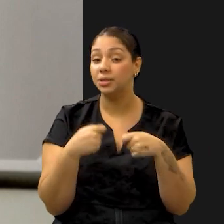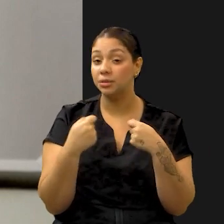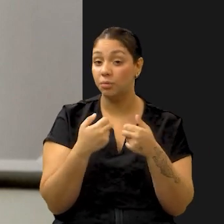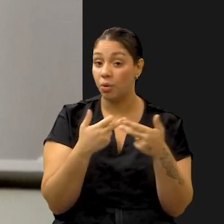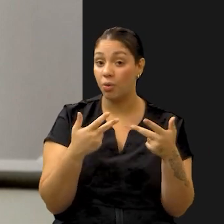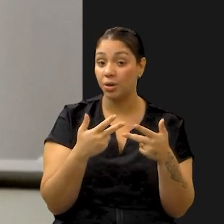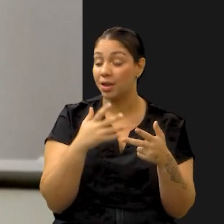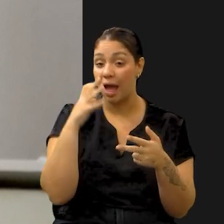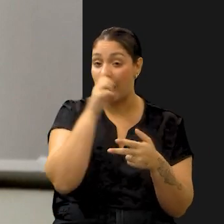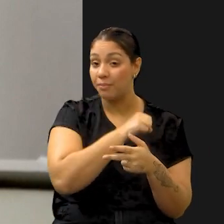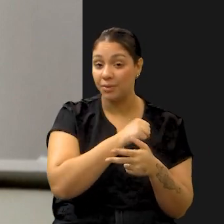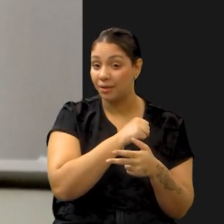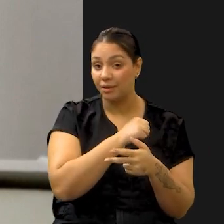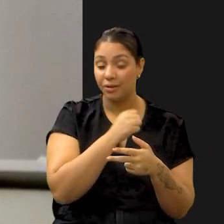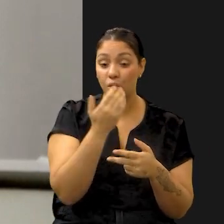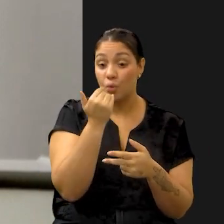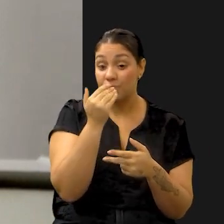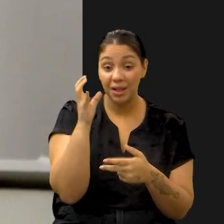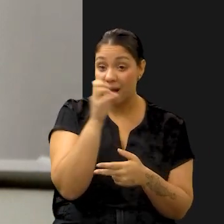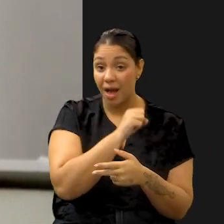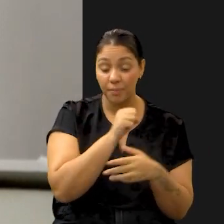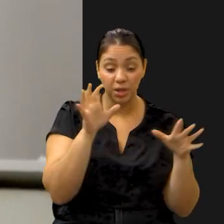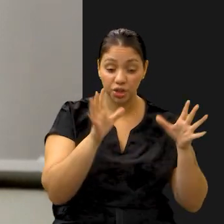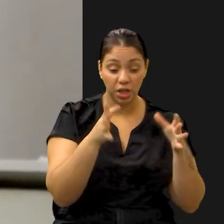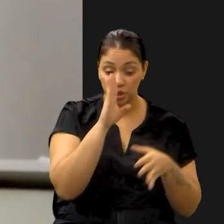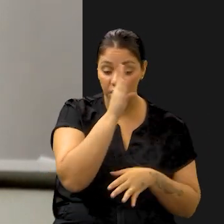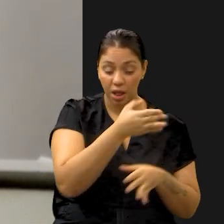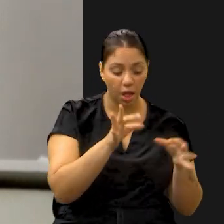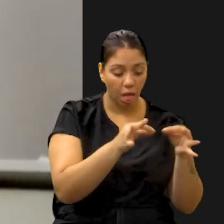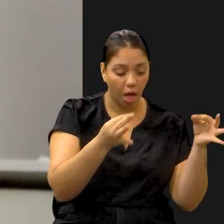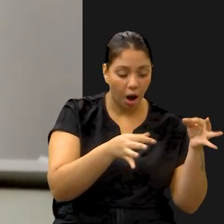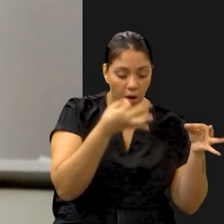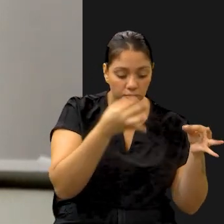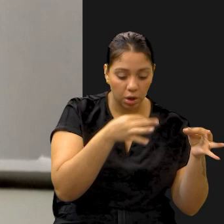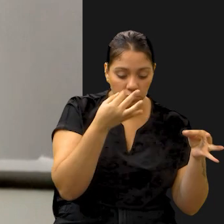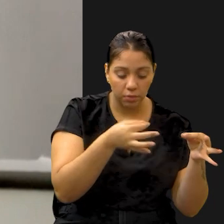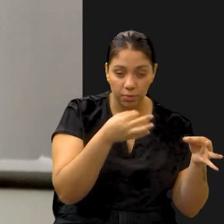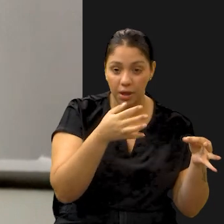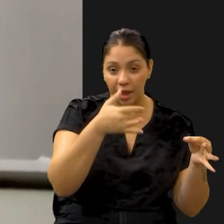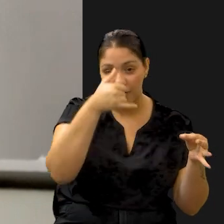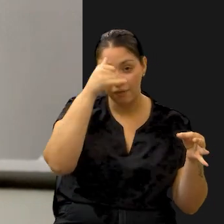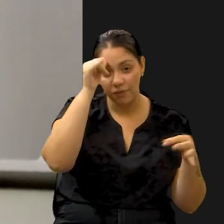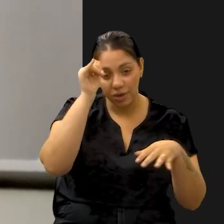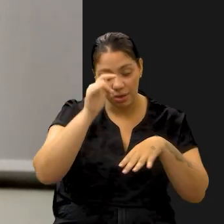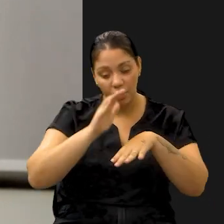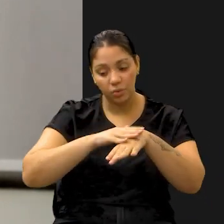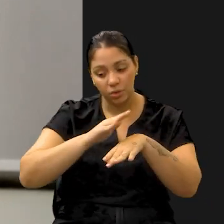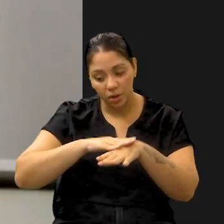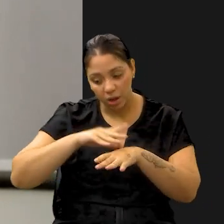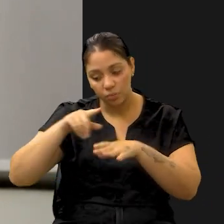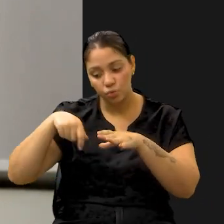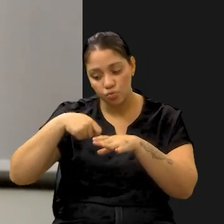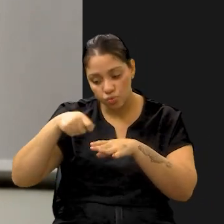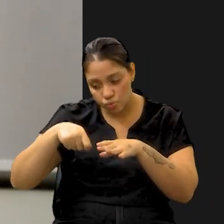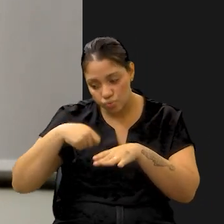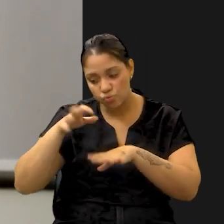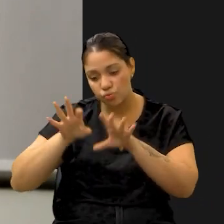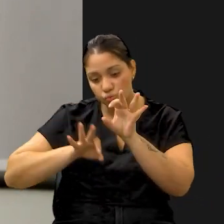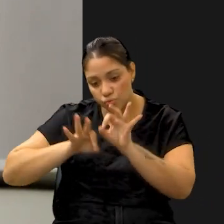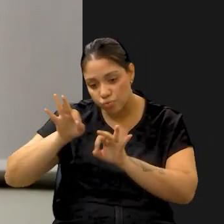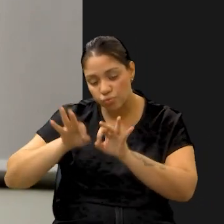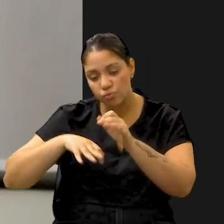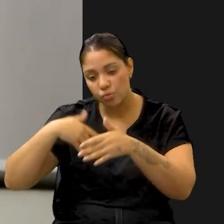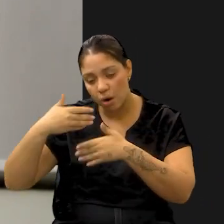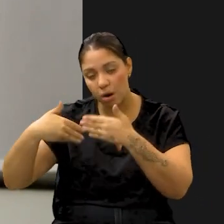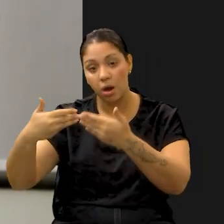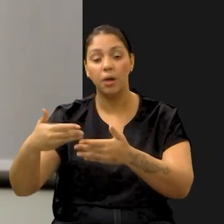de algo que já esteja pronto, que a gente abra e já consuma, que nos poupe daquele tempo de preparo do alimento.